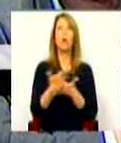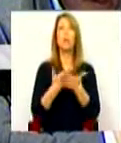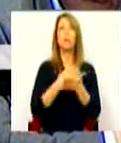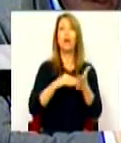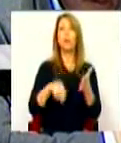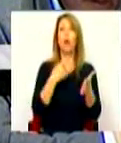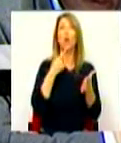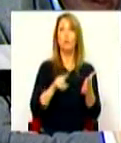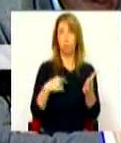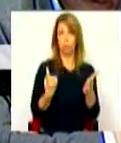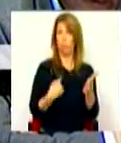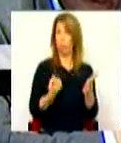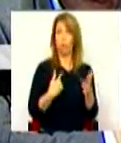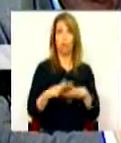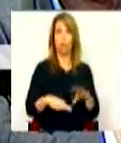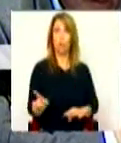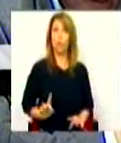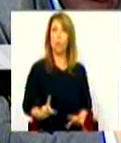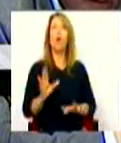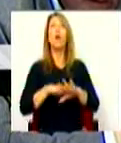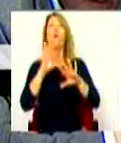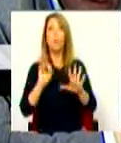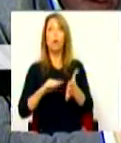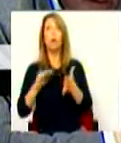não iremos fazer. Foi por isso que renovámos em